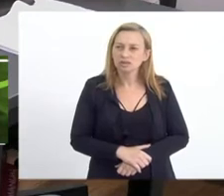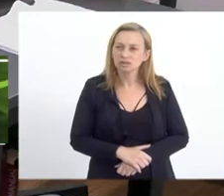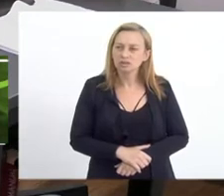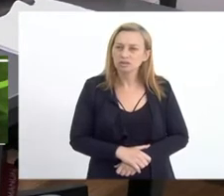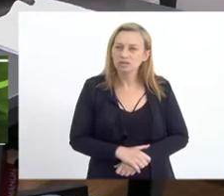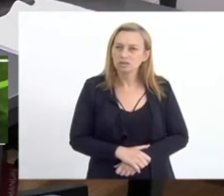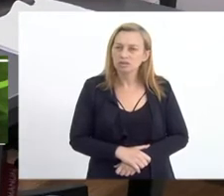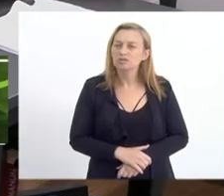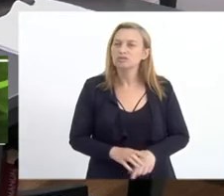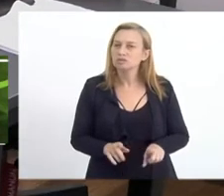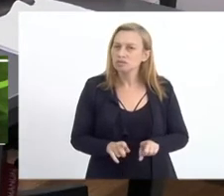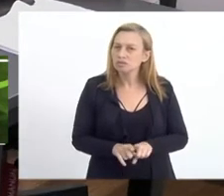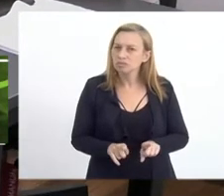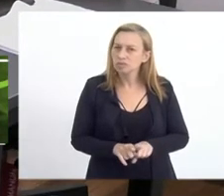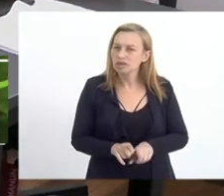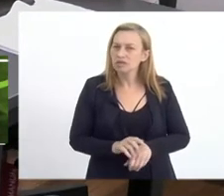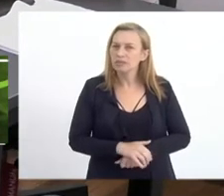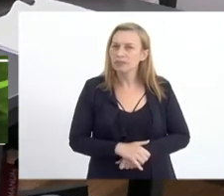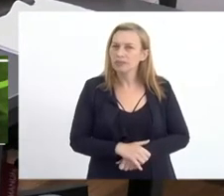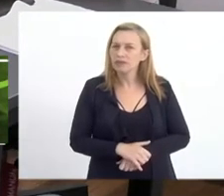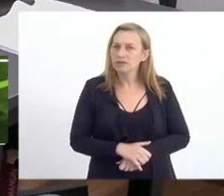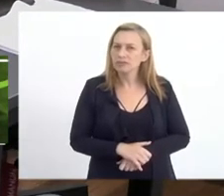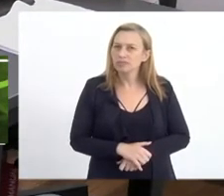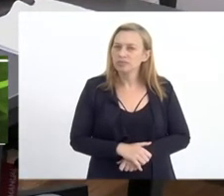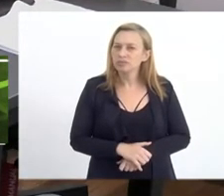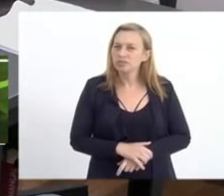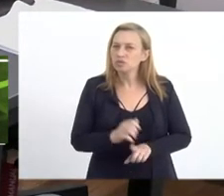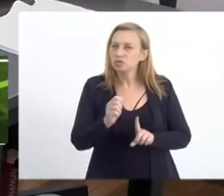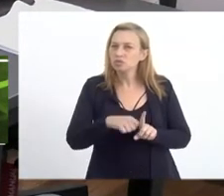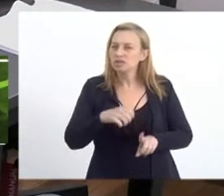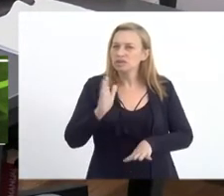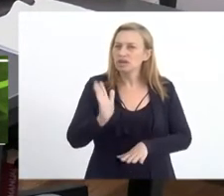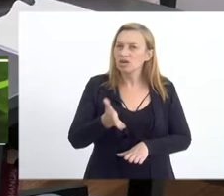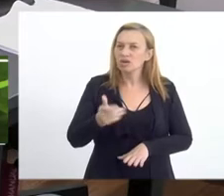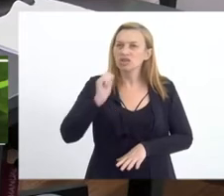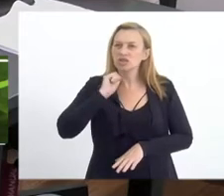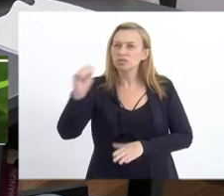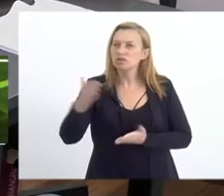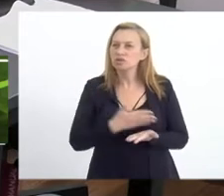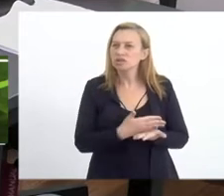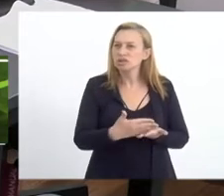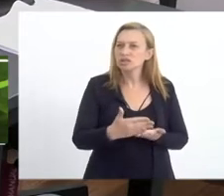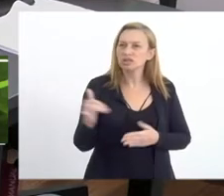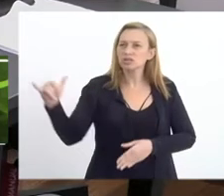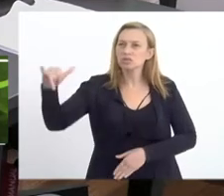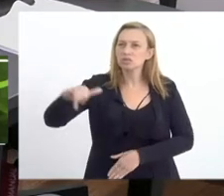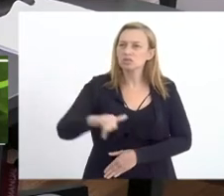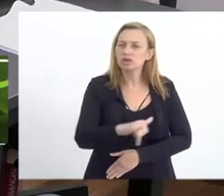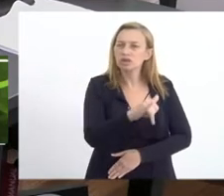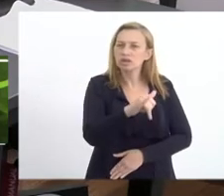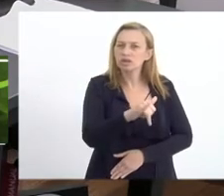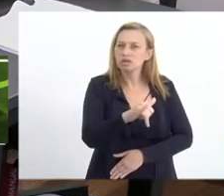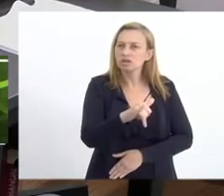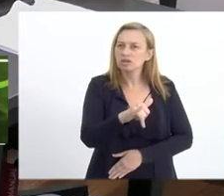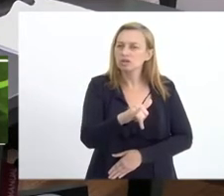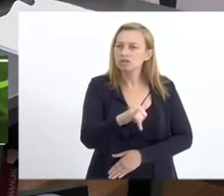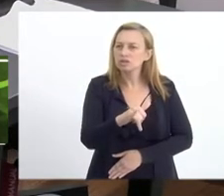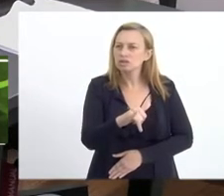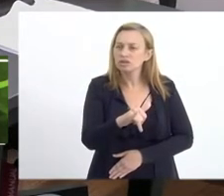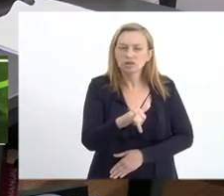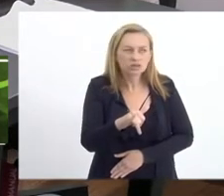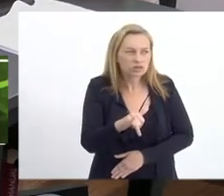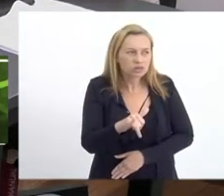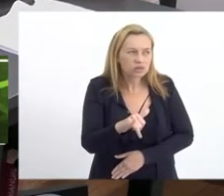E posteriormente, a gente, no mês agora de abril, a gente começou aqui com a aviação regular, atendendo